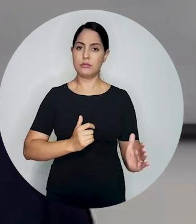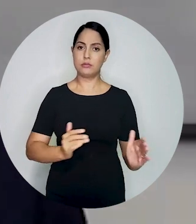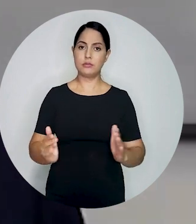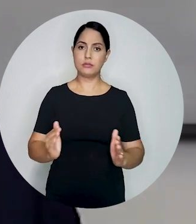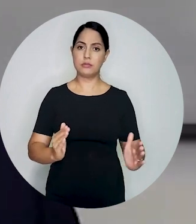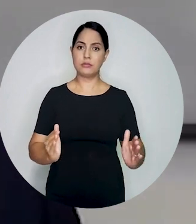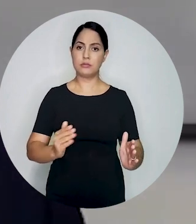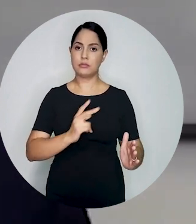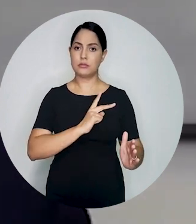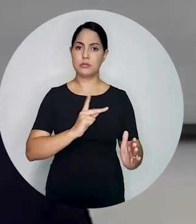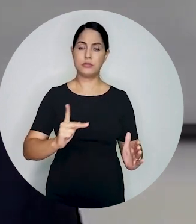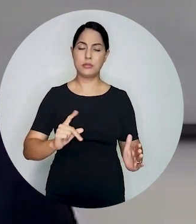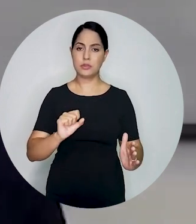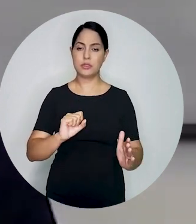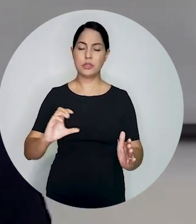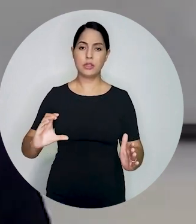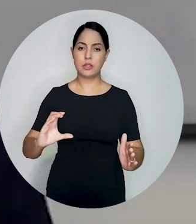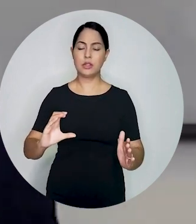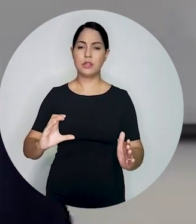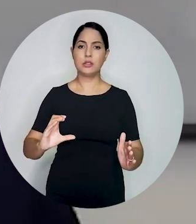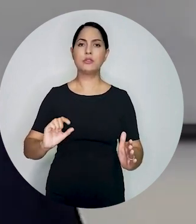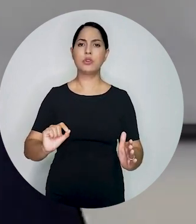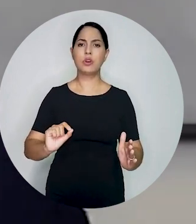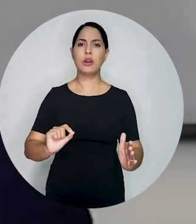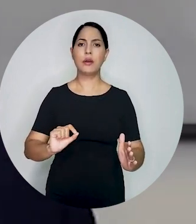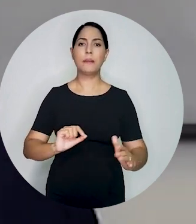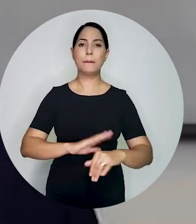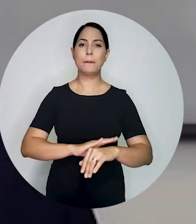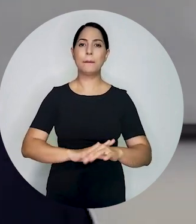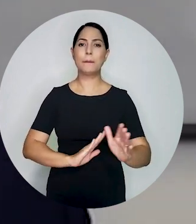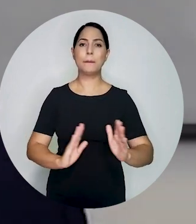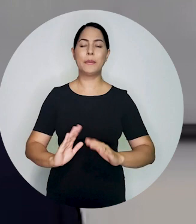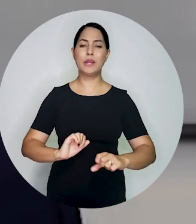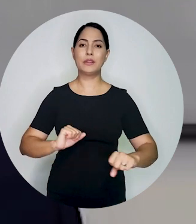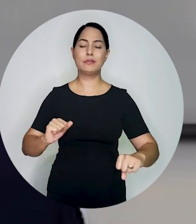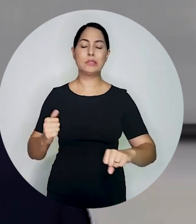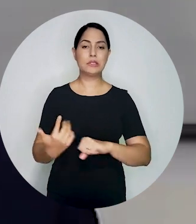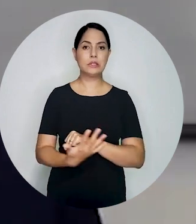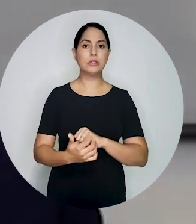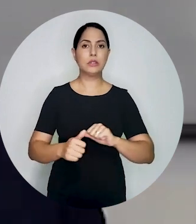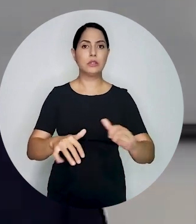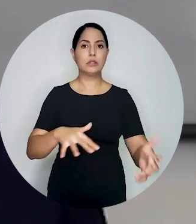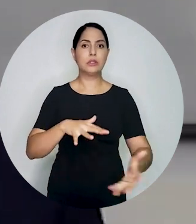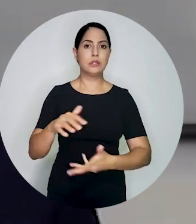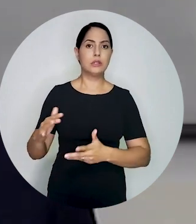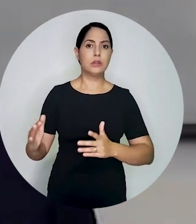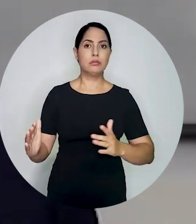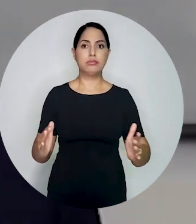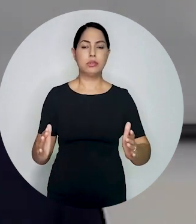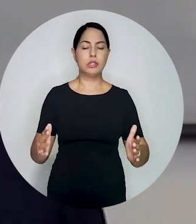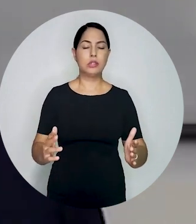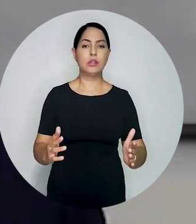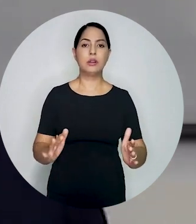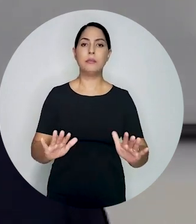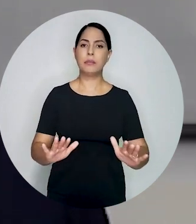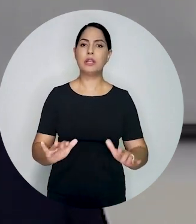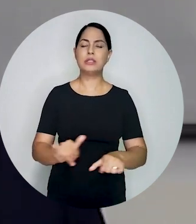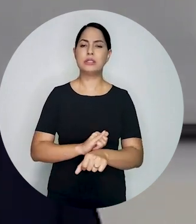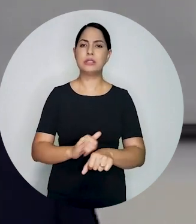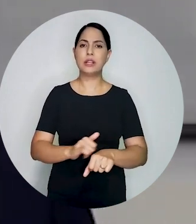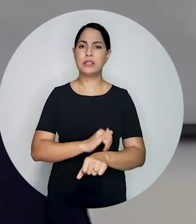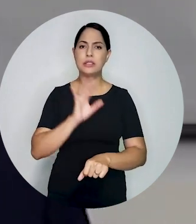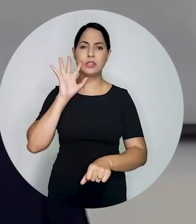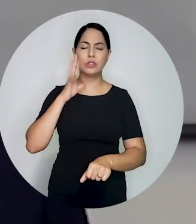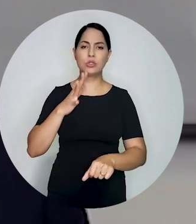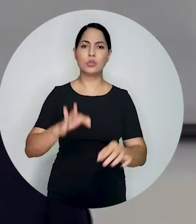OAB catarinense, que foi o enfrentamento dos efeitos da pandemia, e naquele momento as inovações trazidas, as soluções para acesso ao sistema